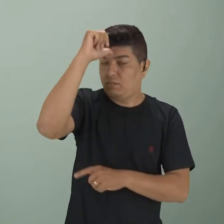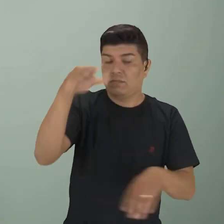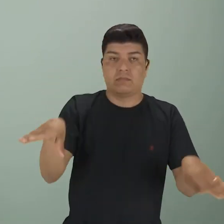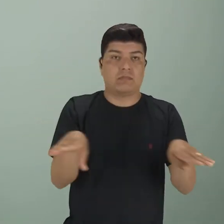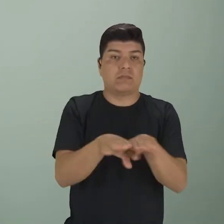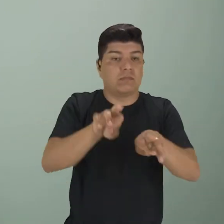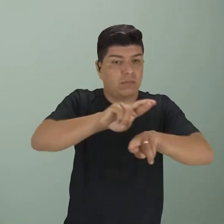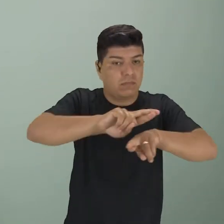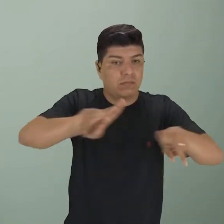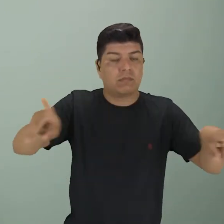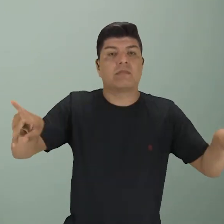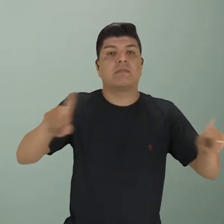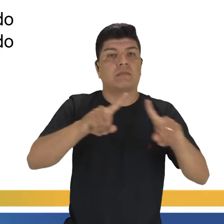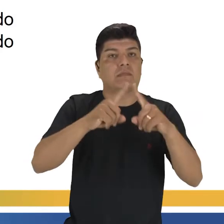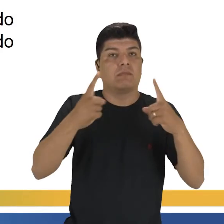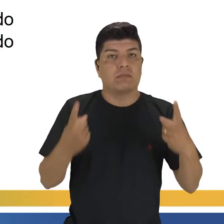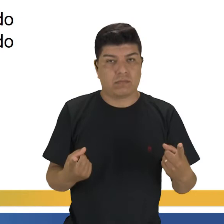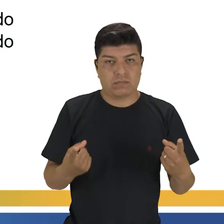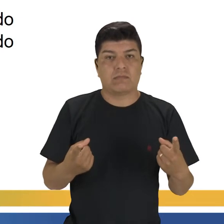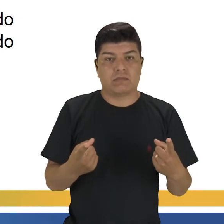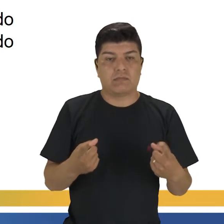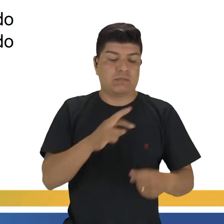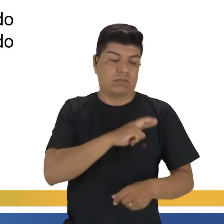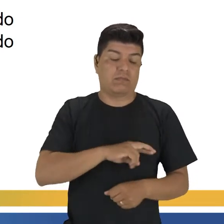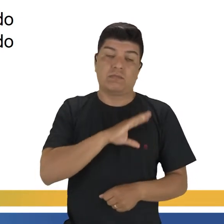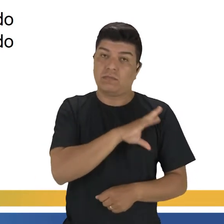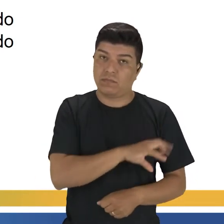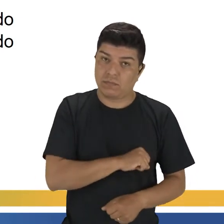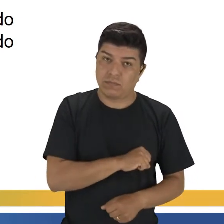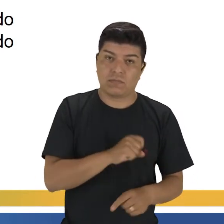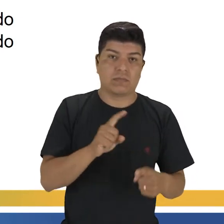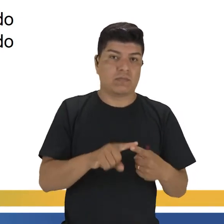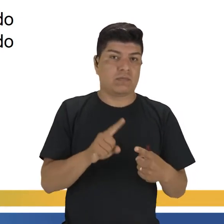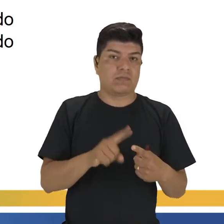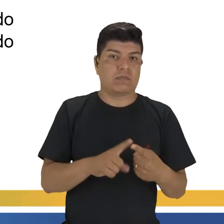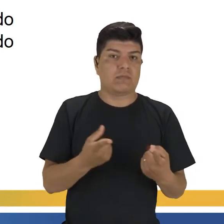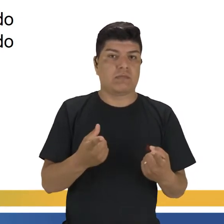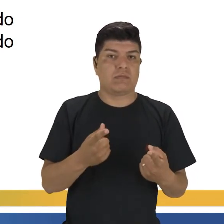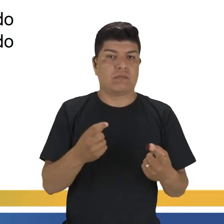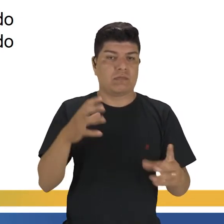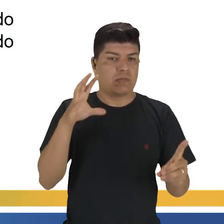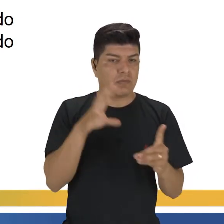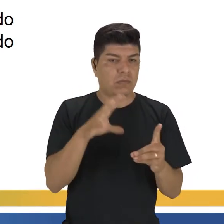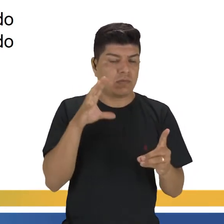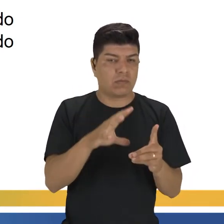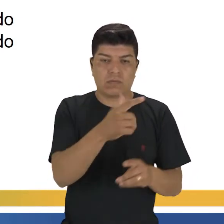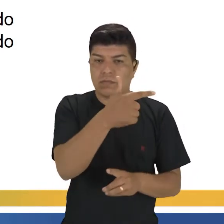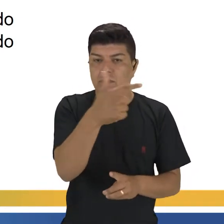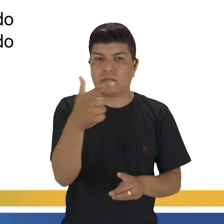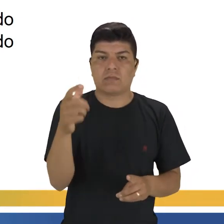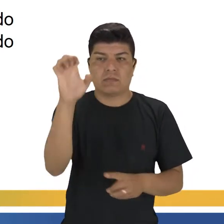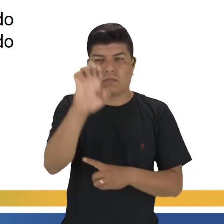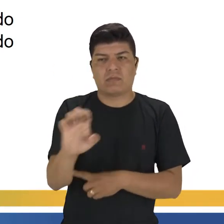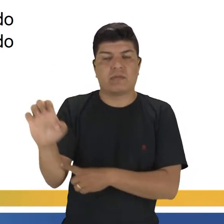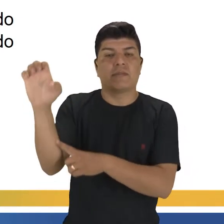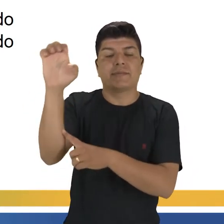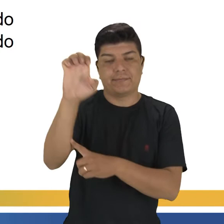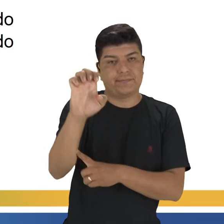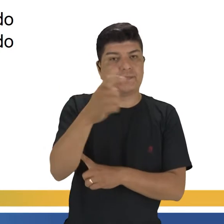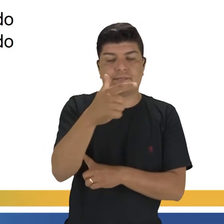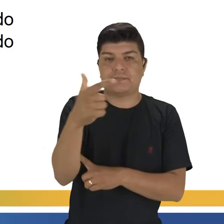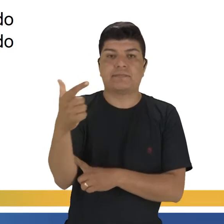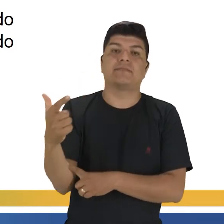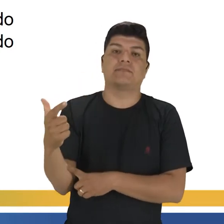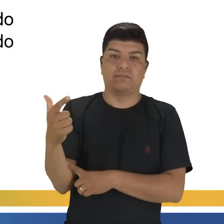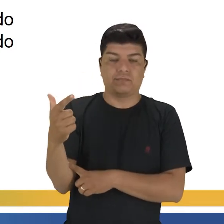mas diferente das demais correntes do romantismo, porque não sofre essa influência europeizada, né,